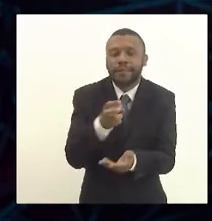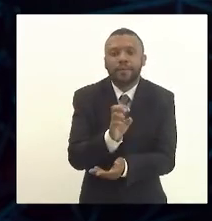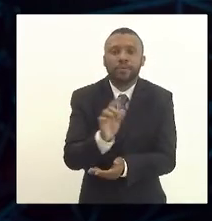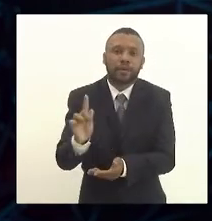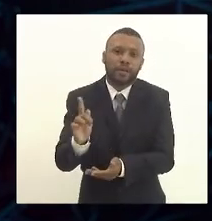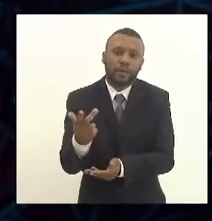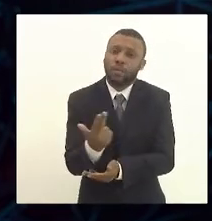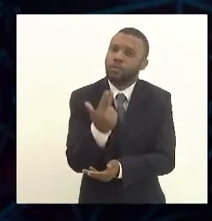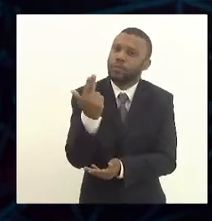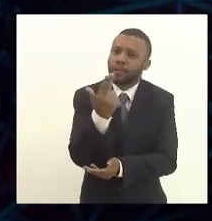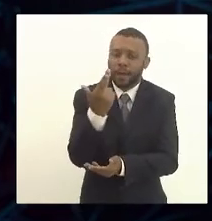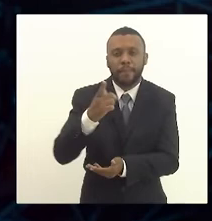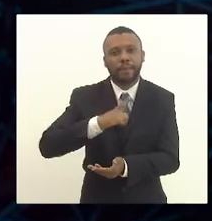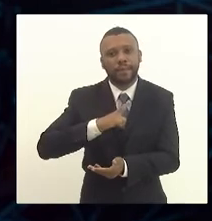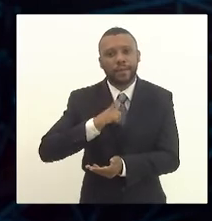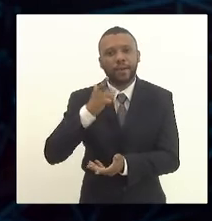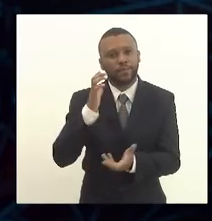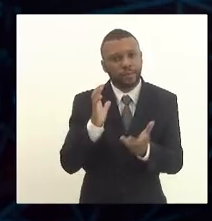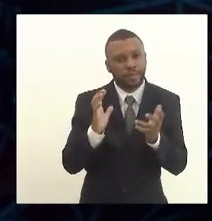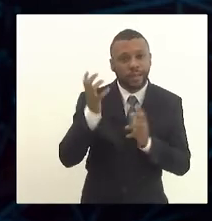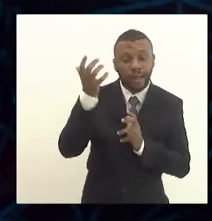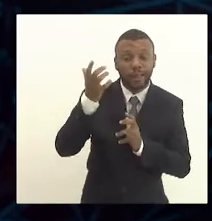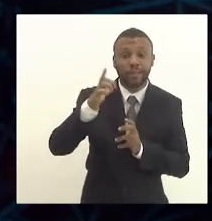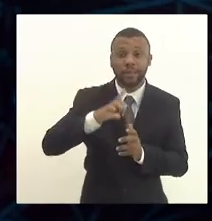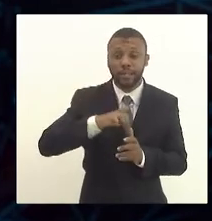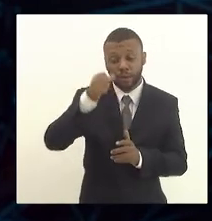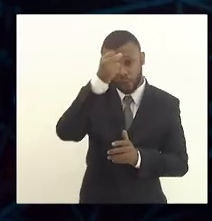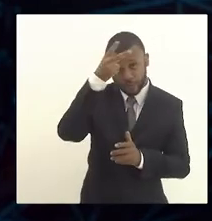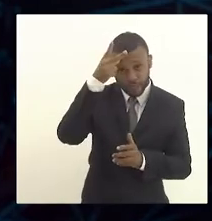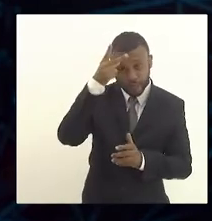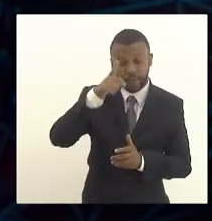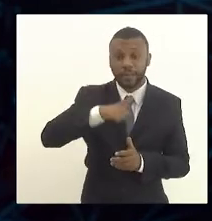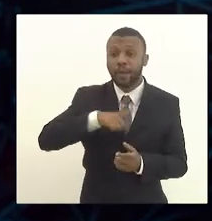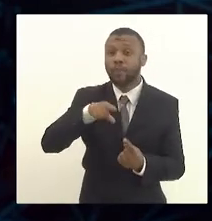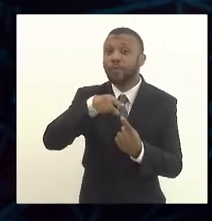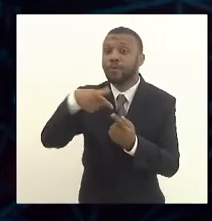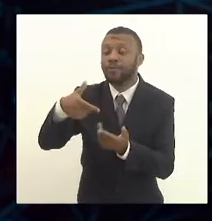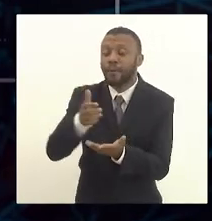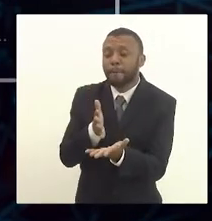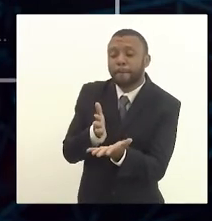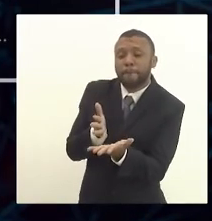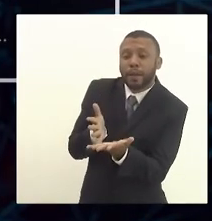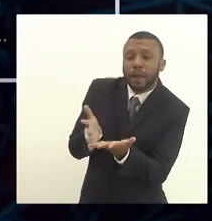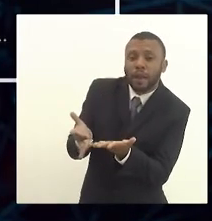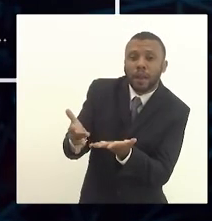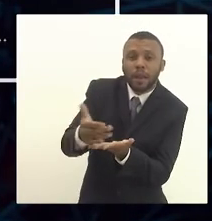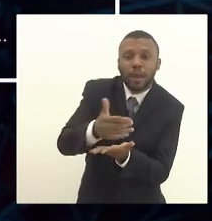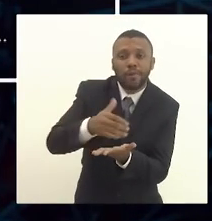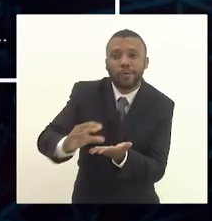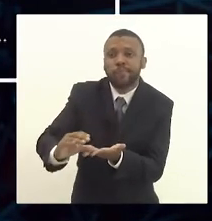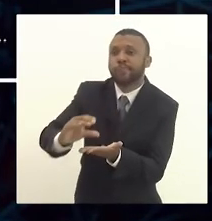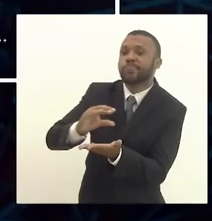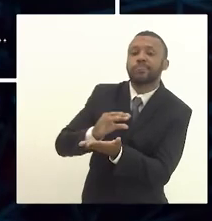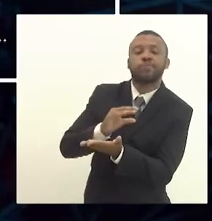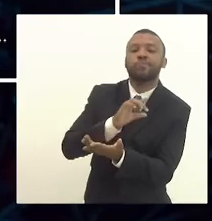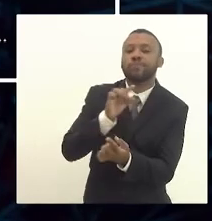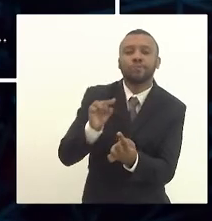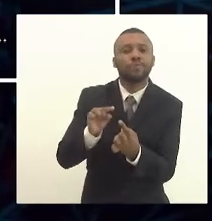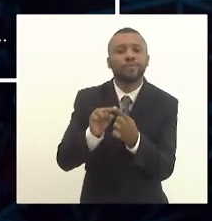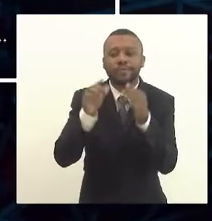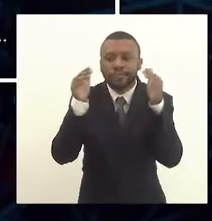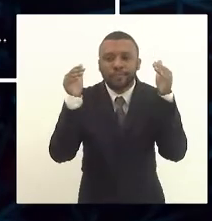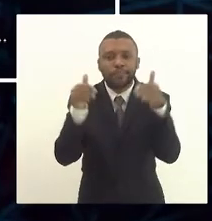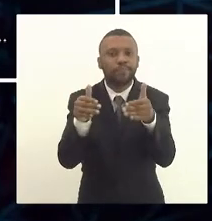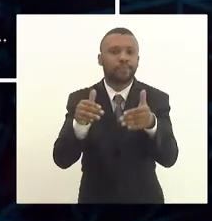em que o município ele é destinatário de receitas exatamente por essa repartição aqui. E aqui, para